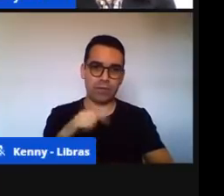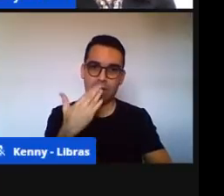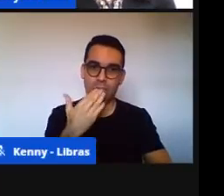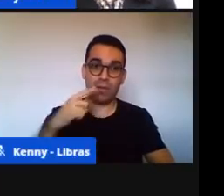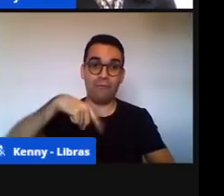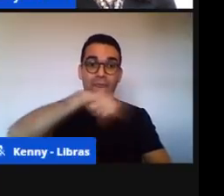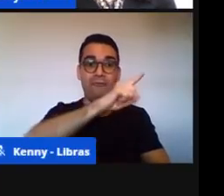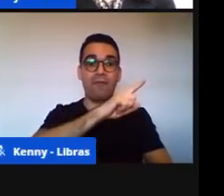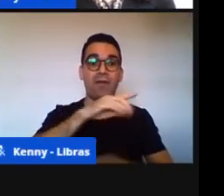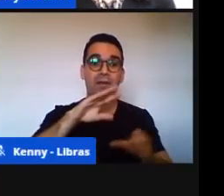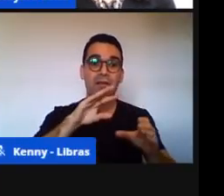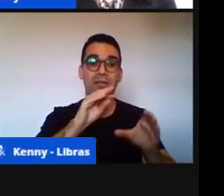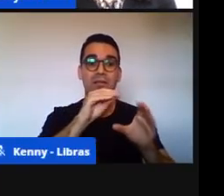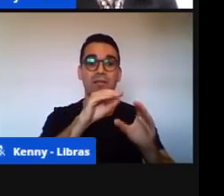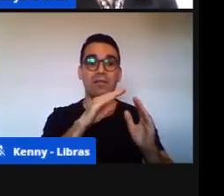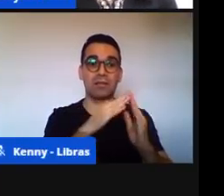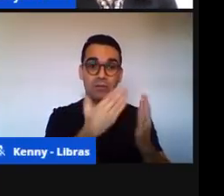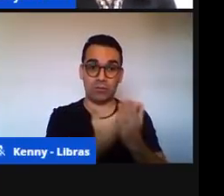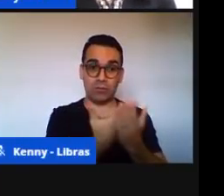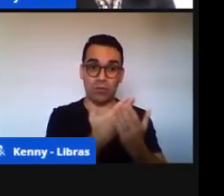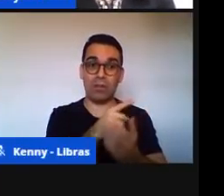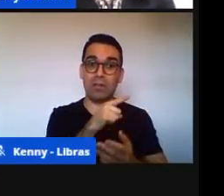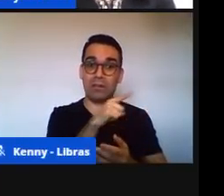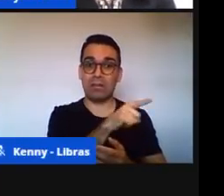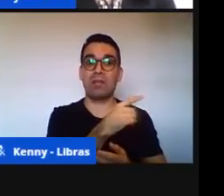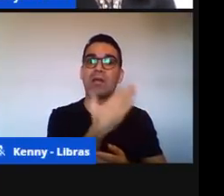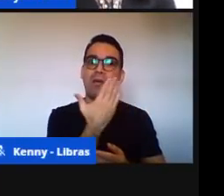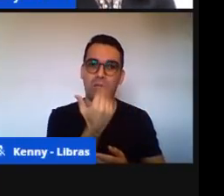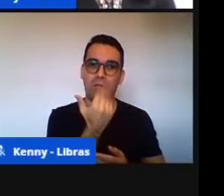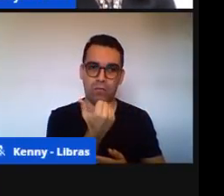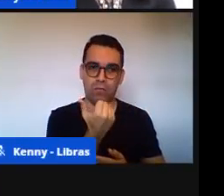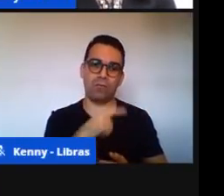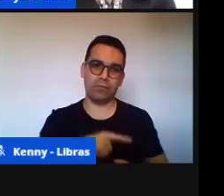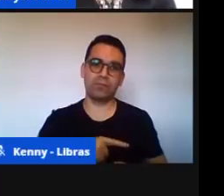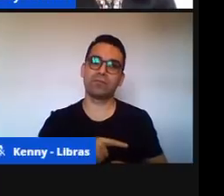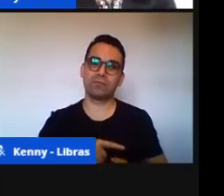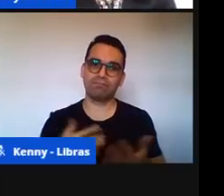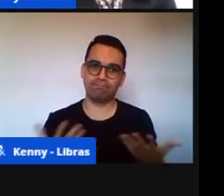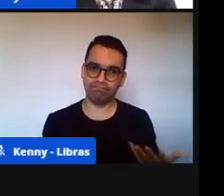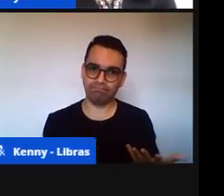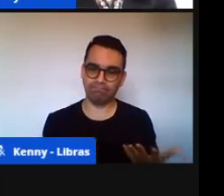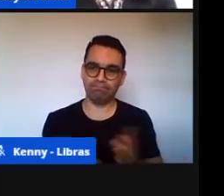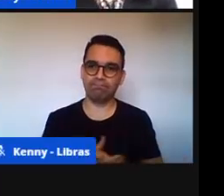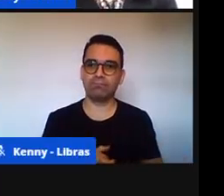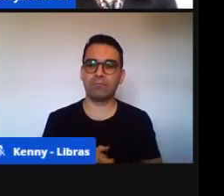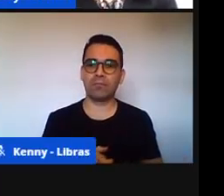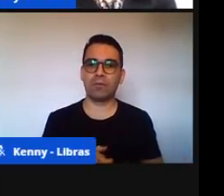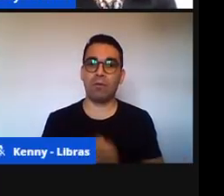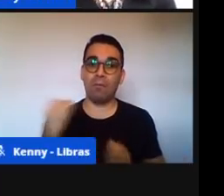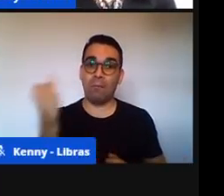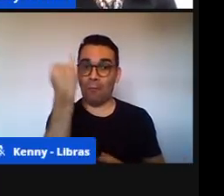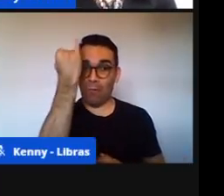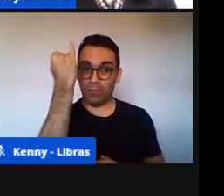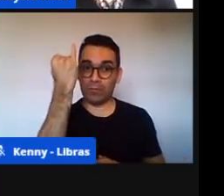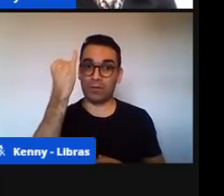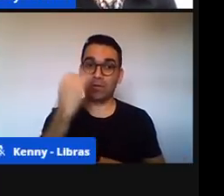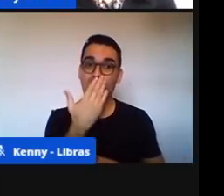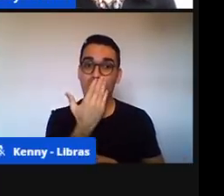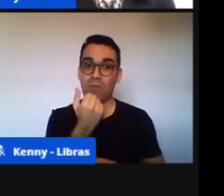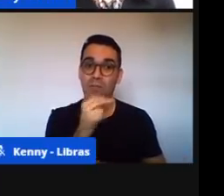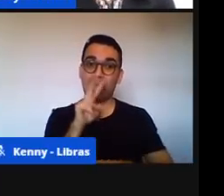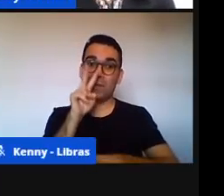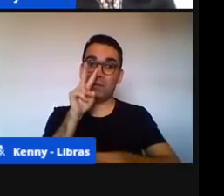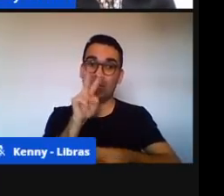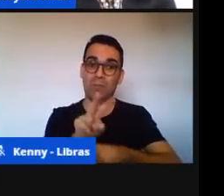ponto que a gente sempre conversa nas nossas visitas, é que tem a segurança sanitária na produção, na manipulação desses